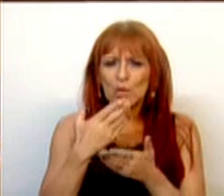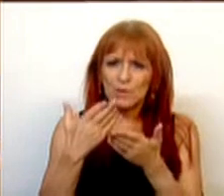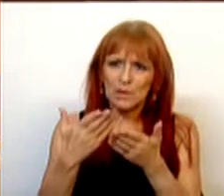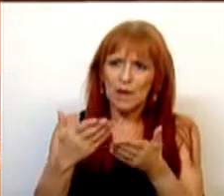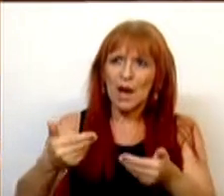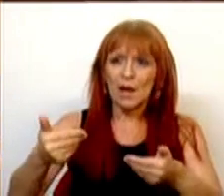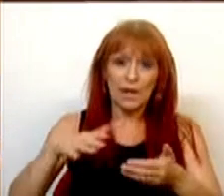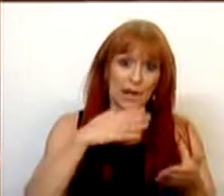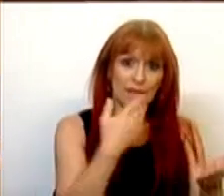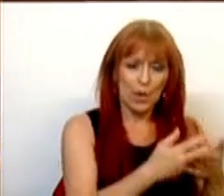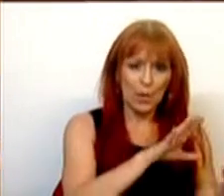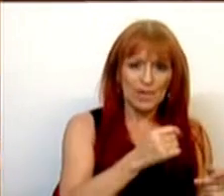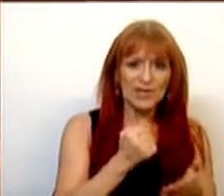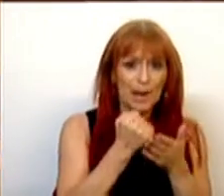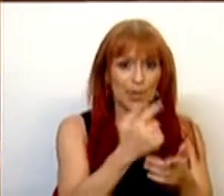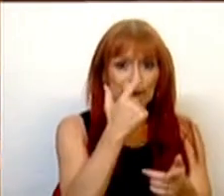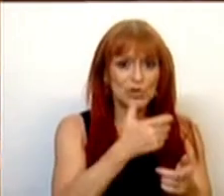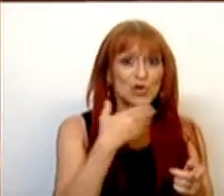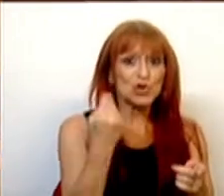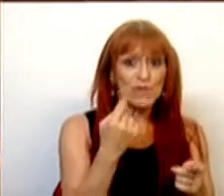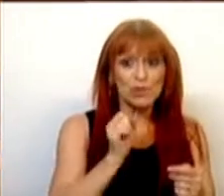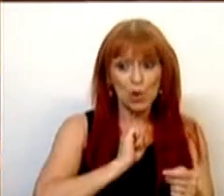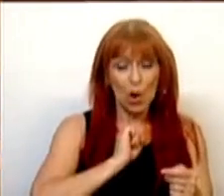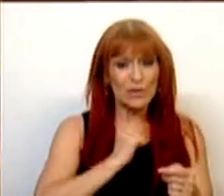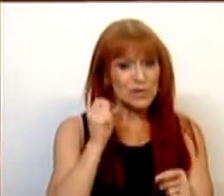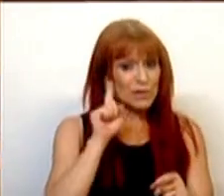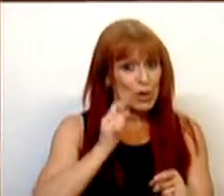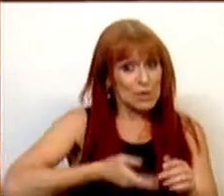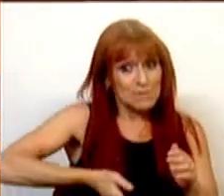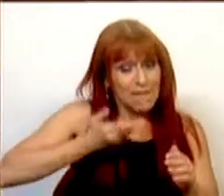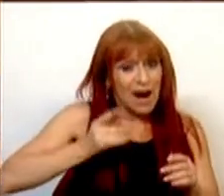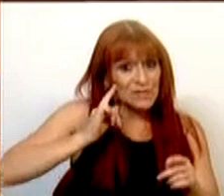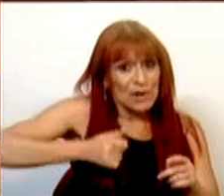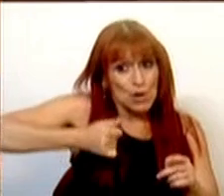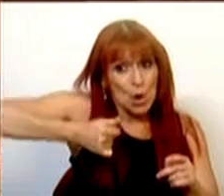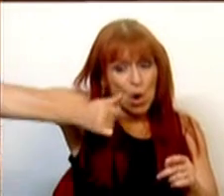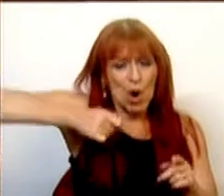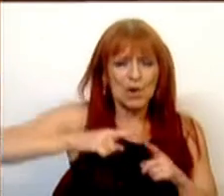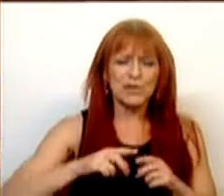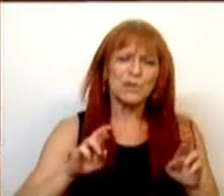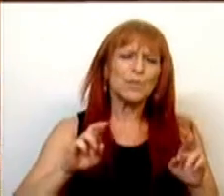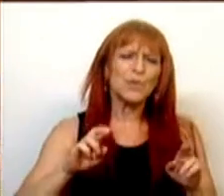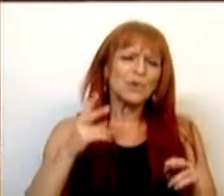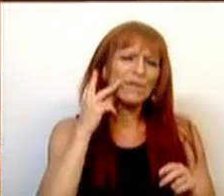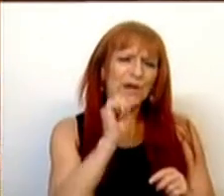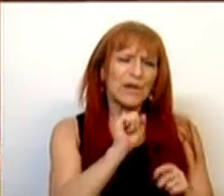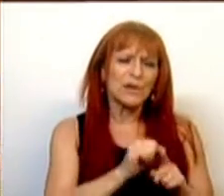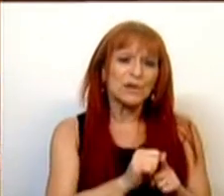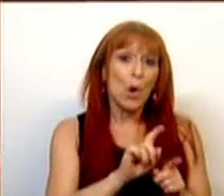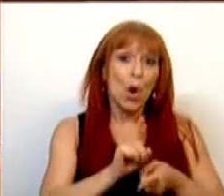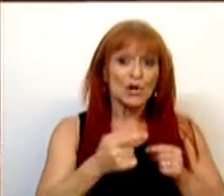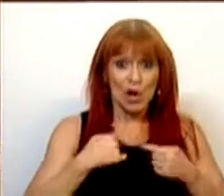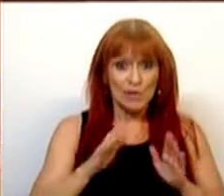ao país, apoiar os jovens, um dos nossos ativos mais valiosos, com expectativas de vida às